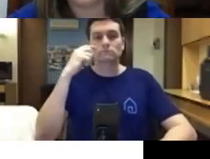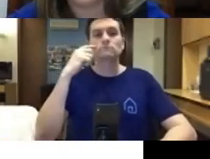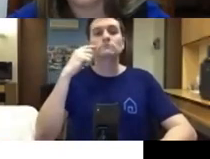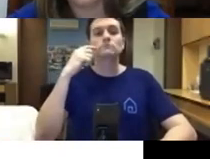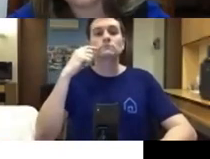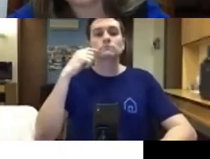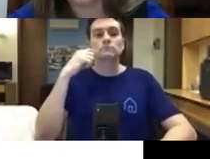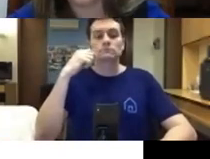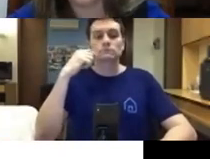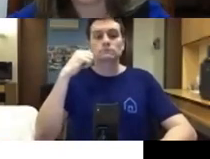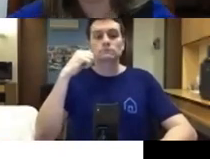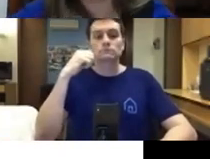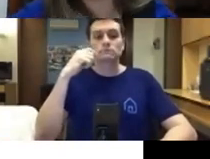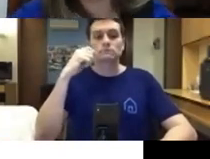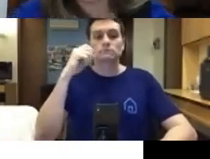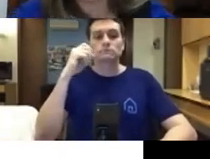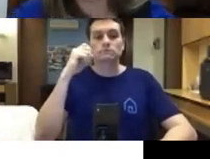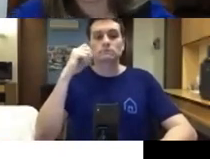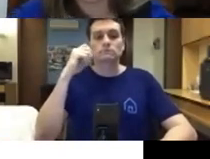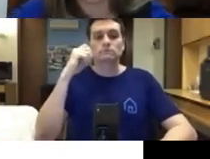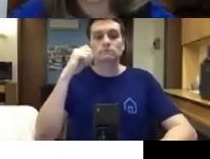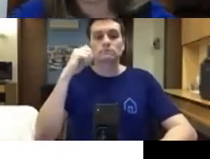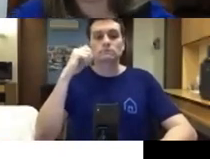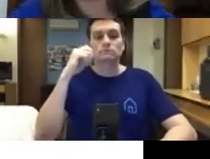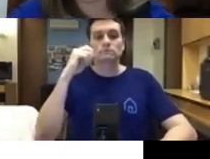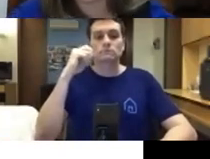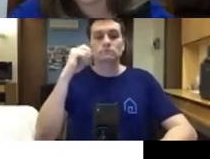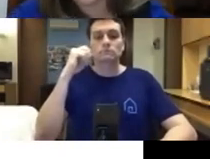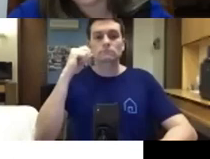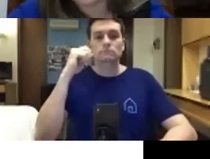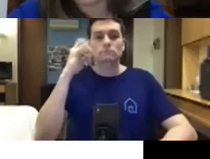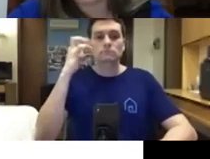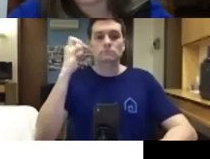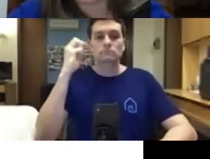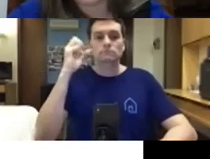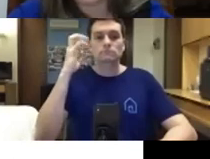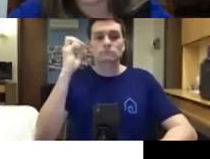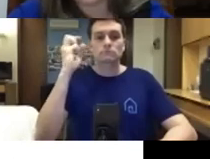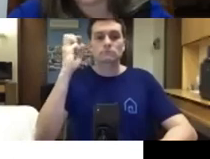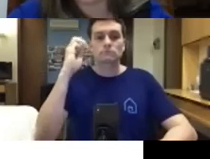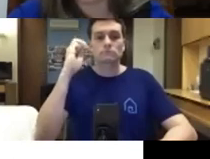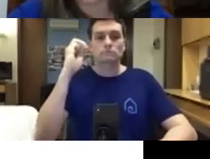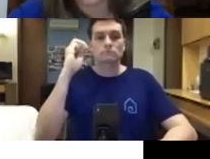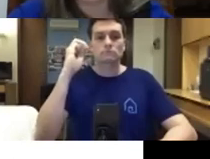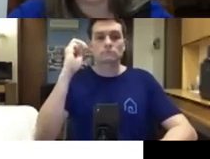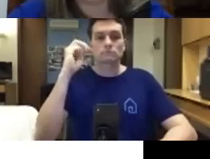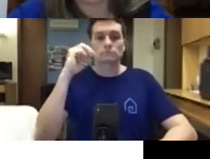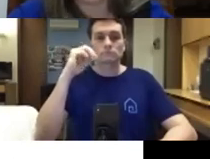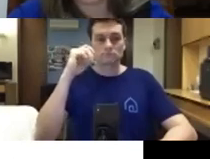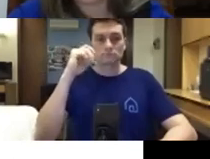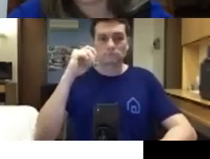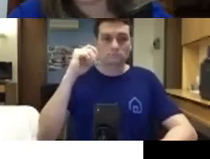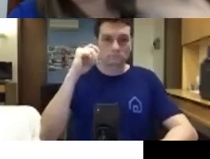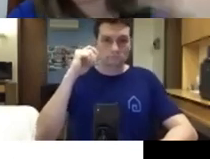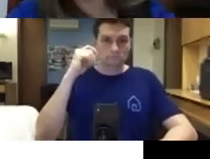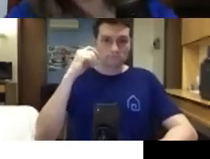ele acontece bastante em concreto de ultra alto desempenho. Nós temos algumas maneiras de evitar aí, mas